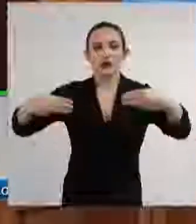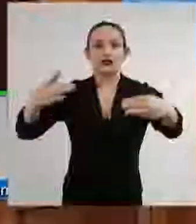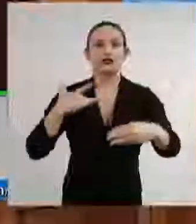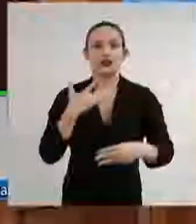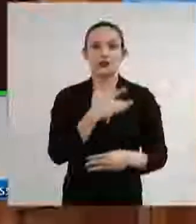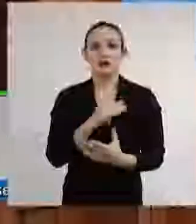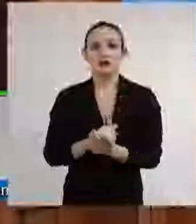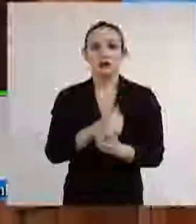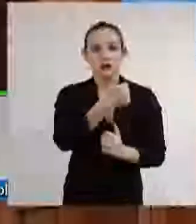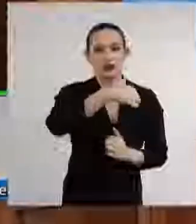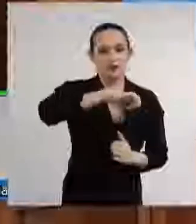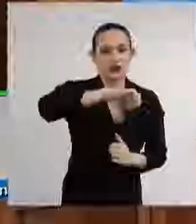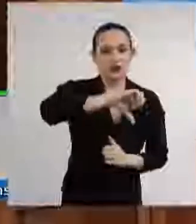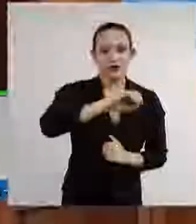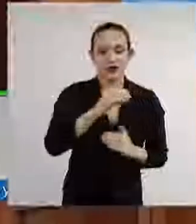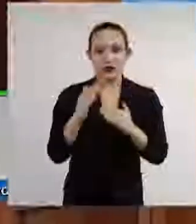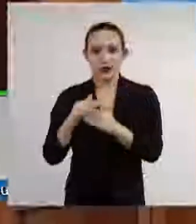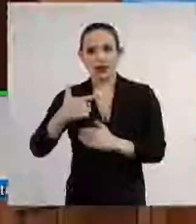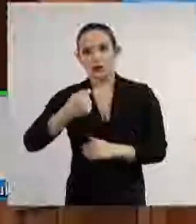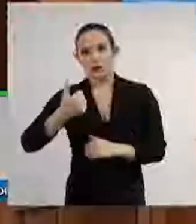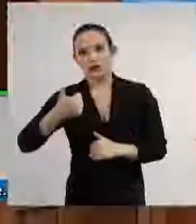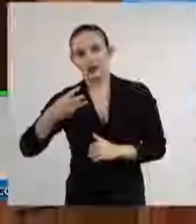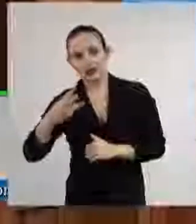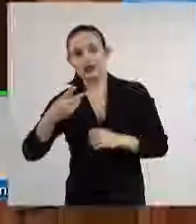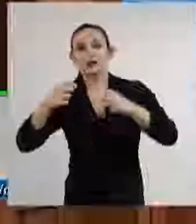2013, totalizaram